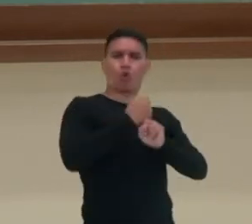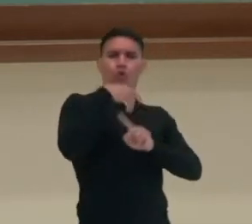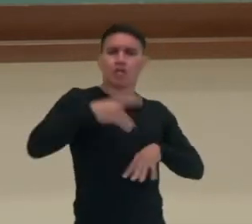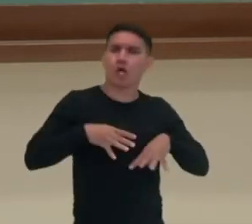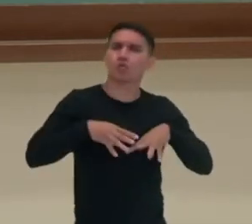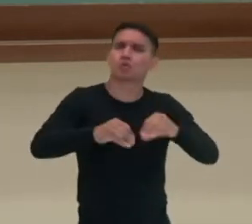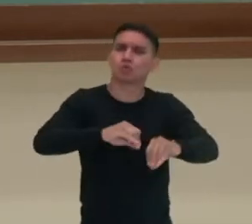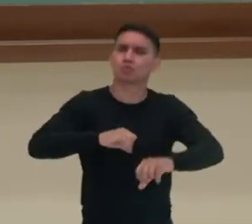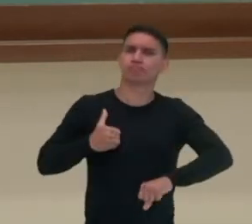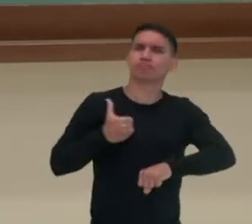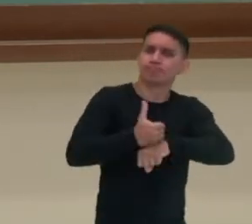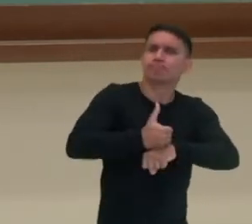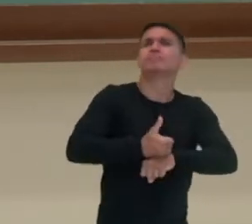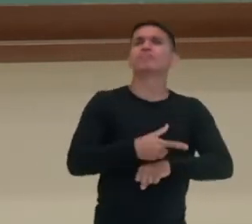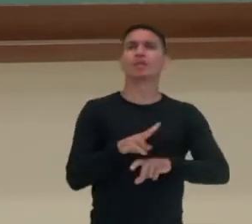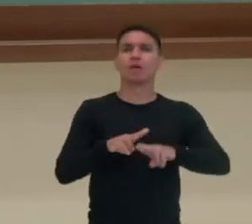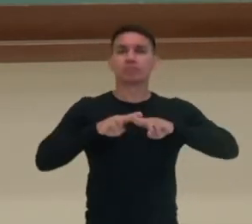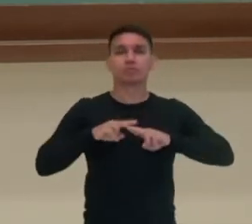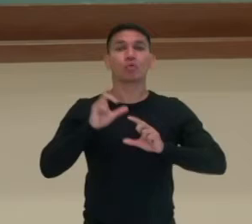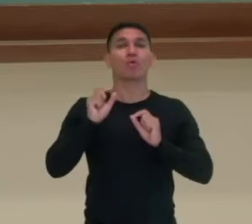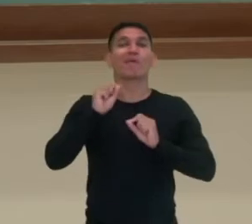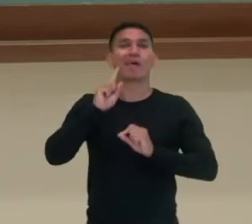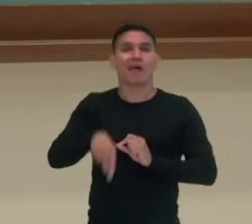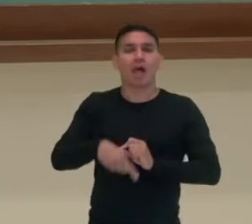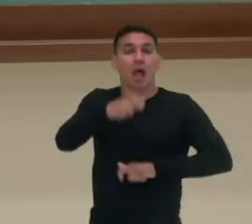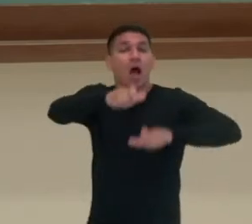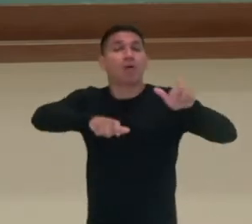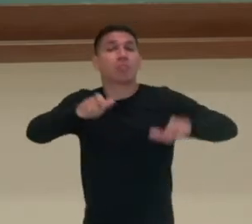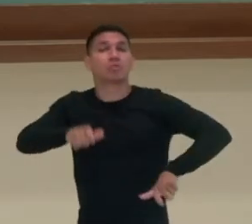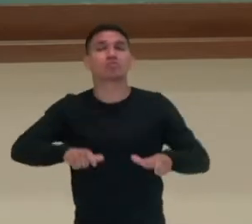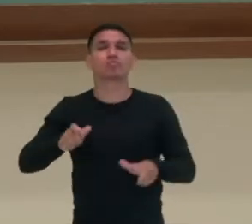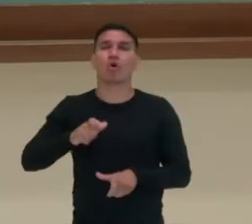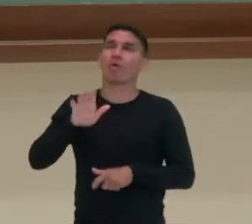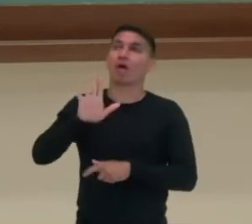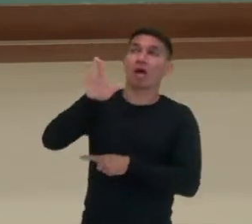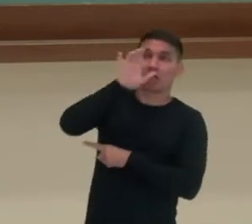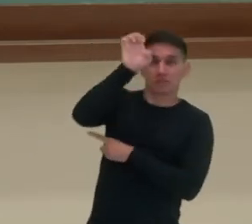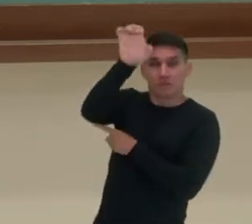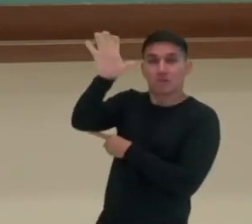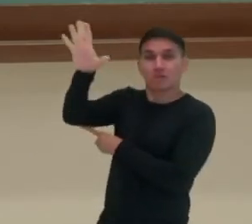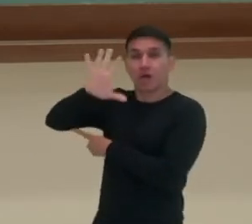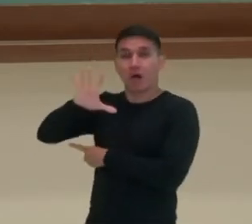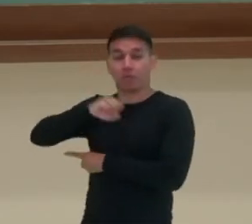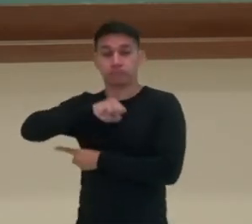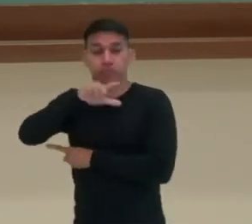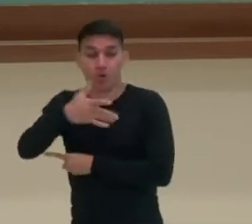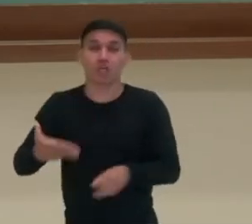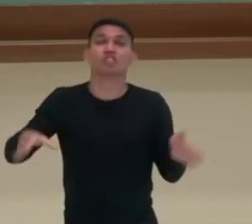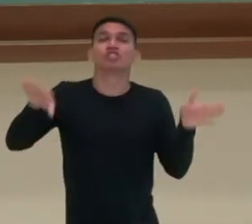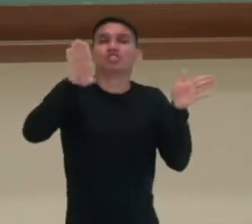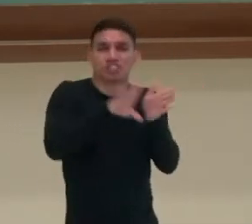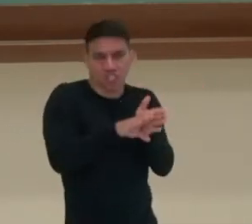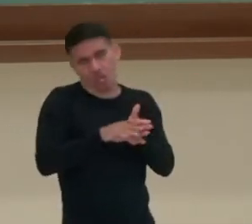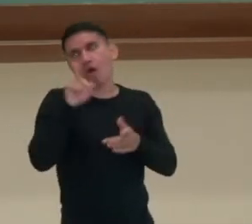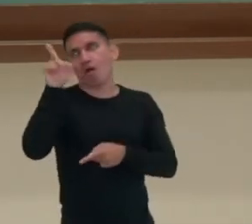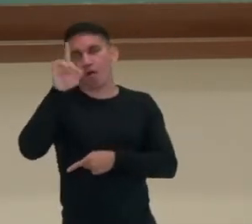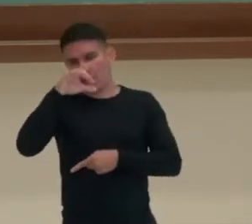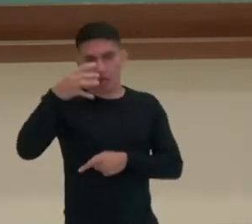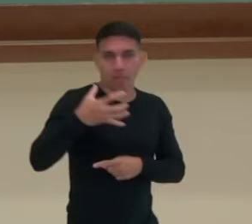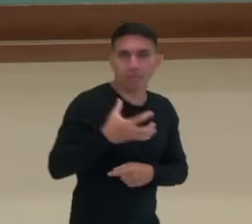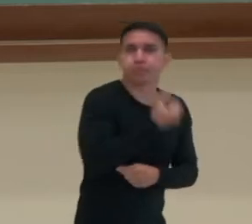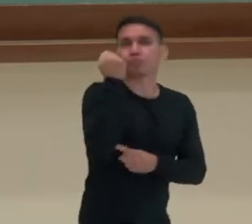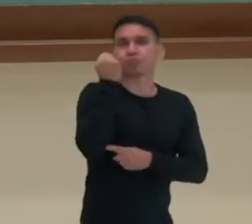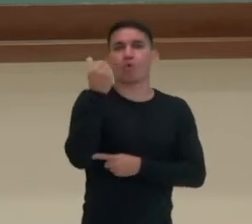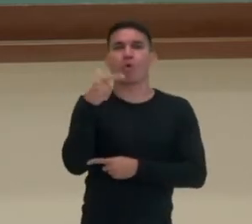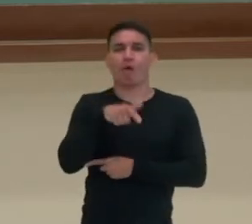solo, foram os homens portugueses que aqui chegaram, os europeus que aqui chegaram, é que tomaram de